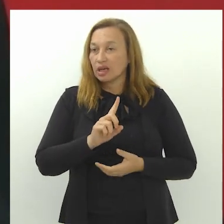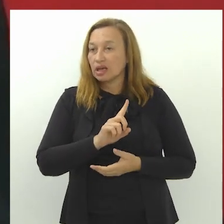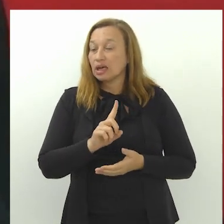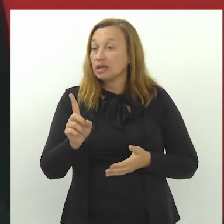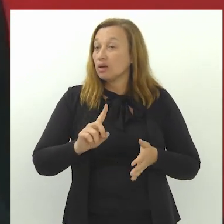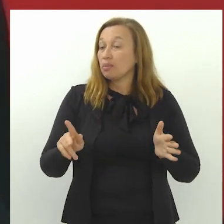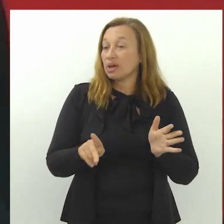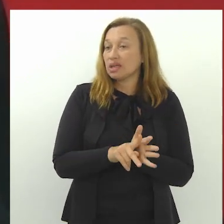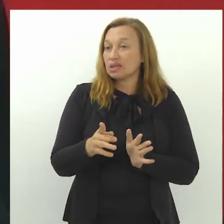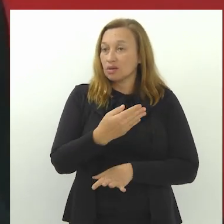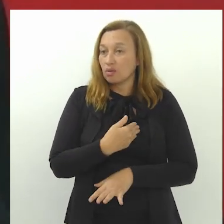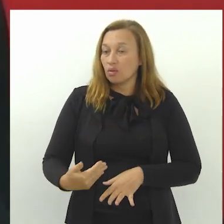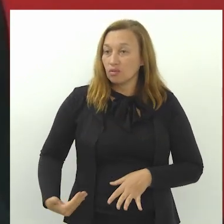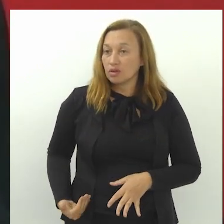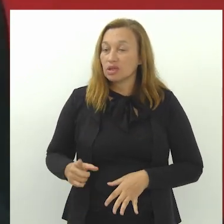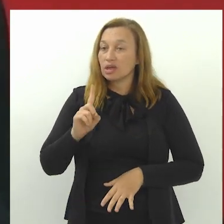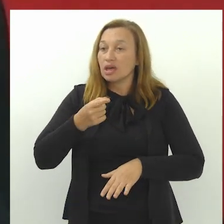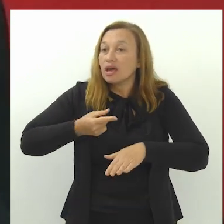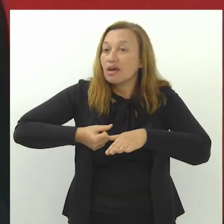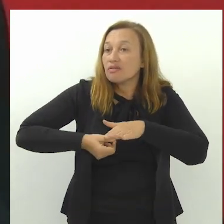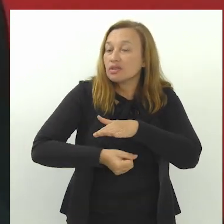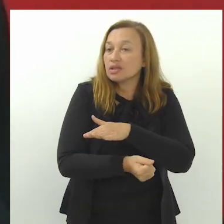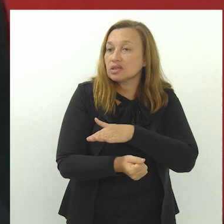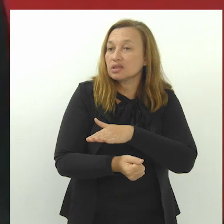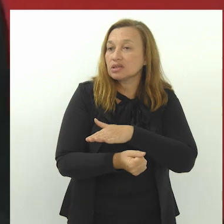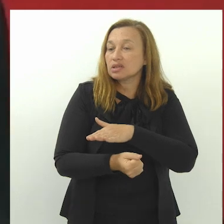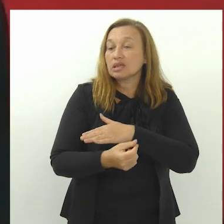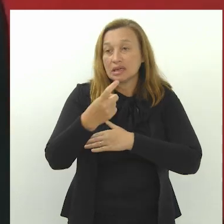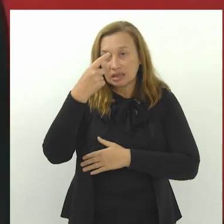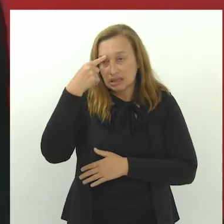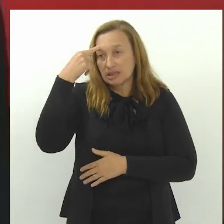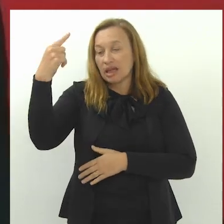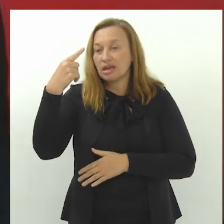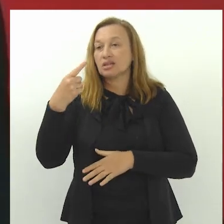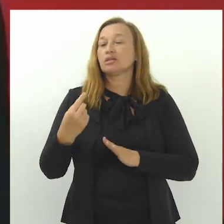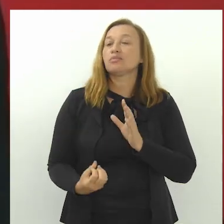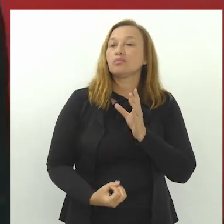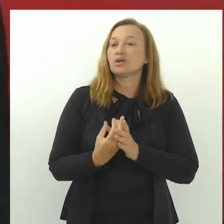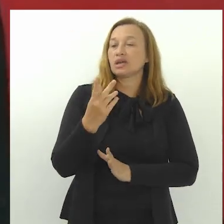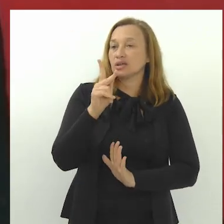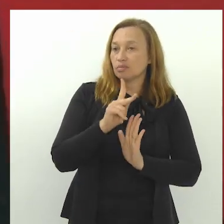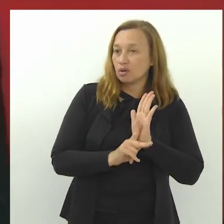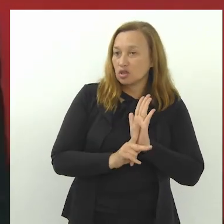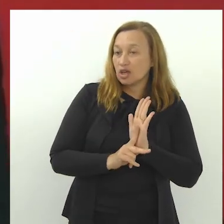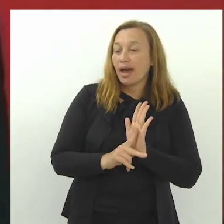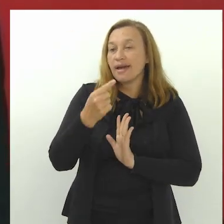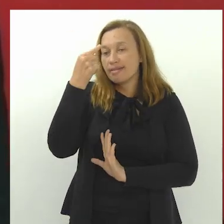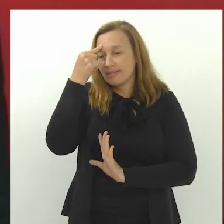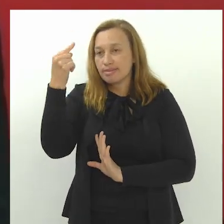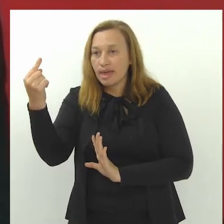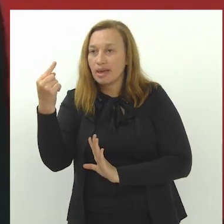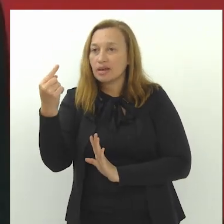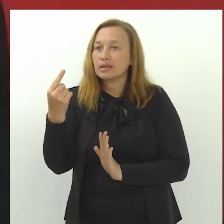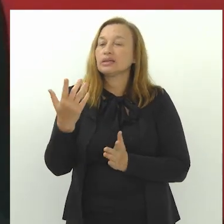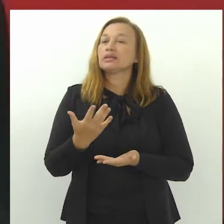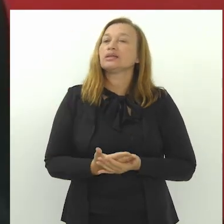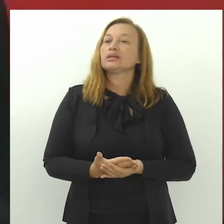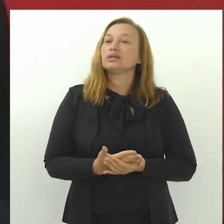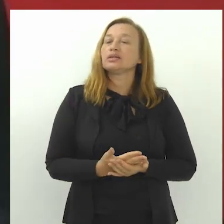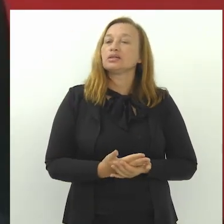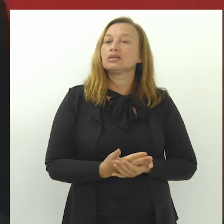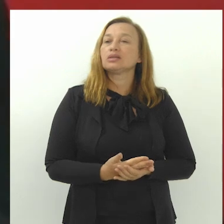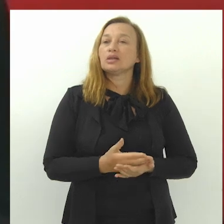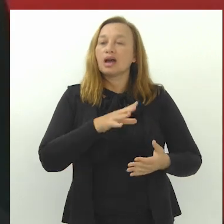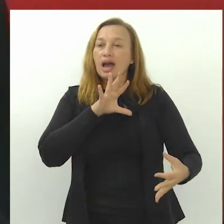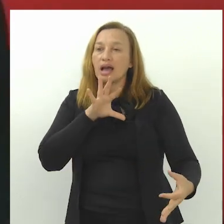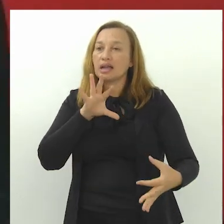organizações filantrópicas e não governamentais que são financiadoras de grandes ideias e projetos. Então, a